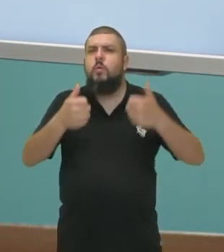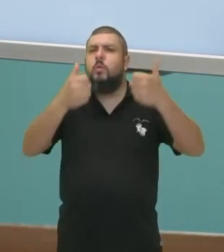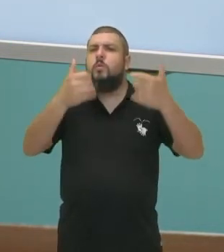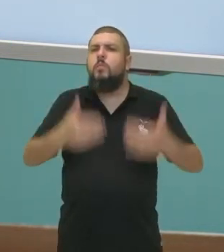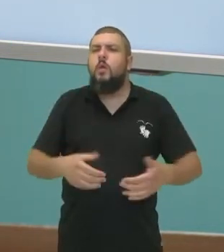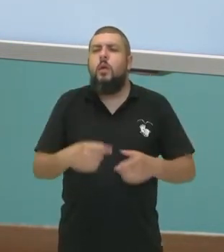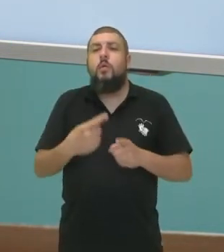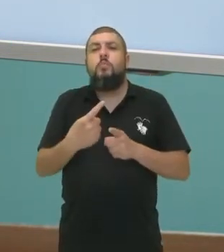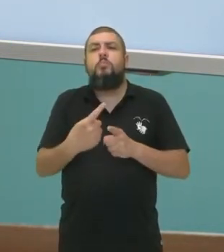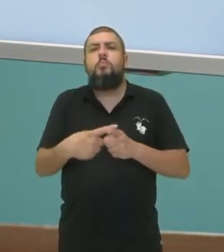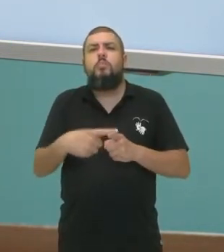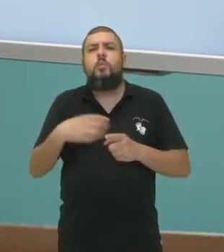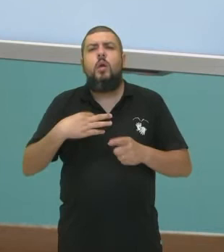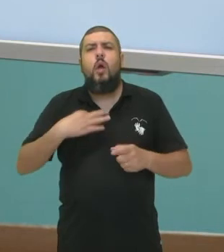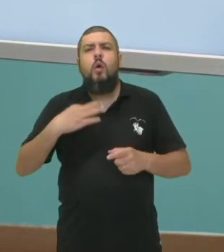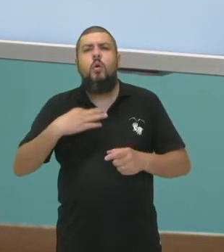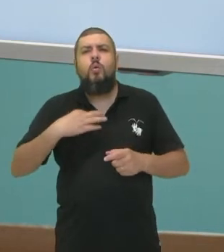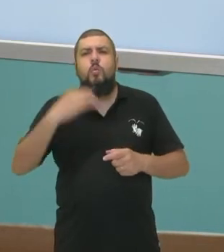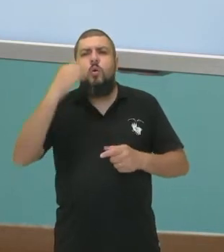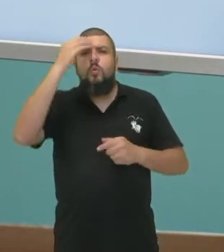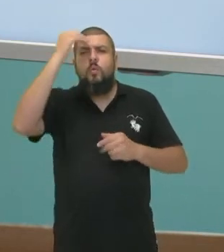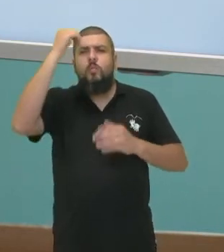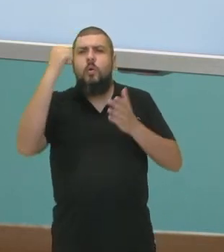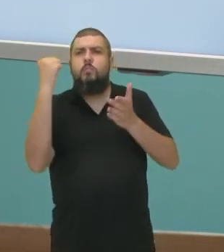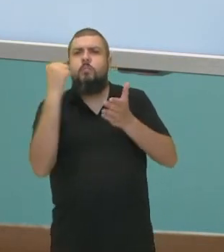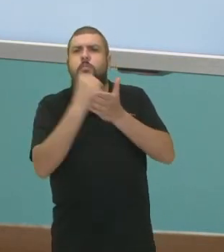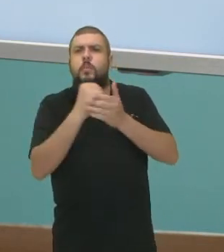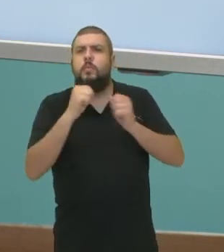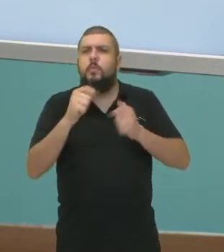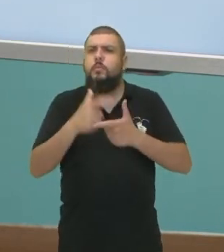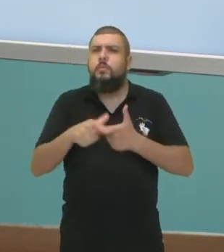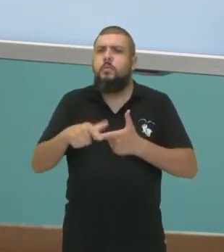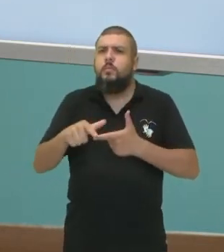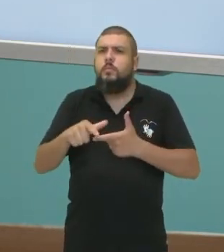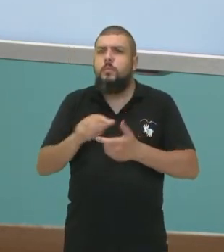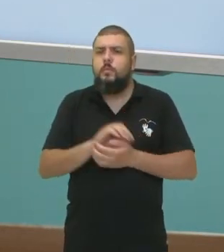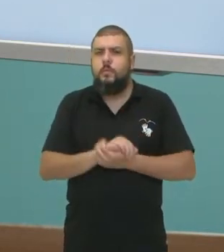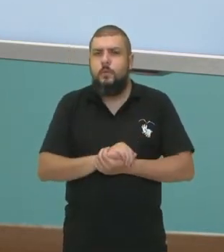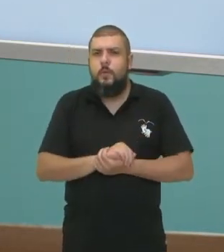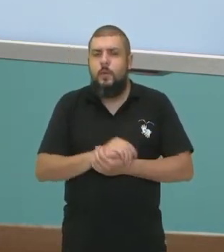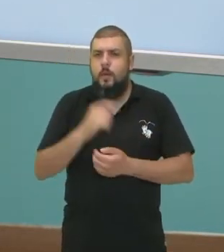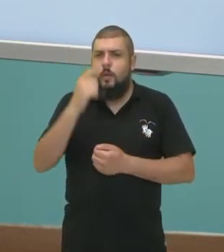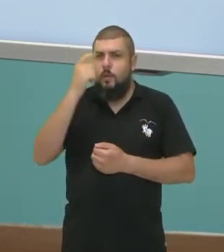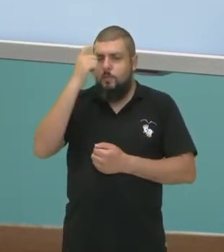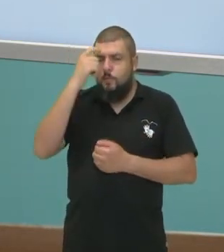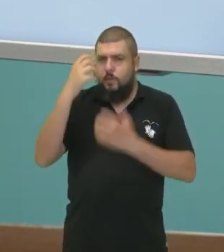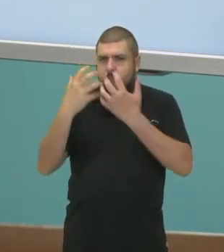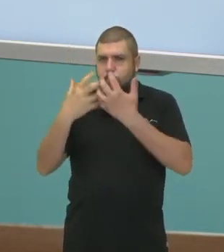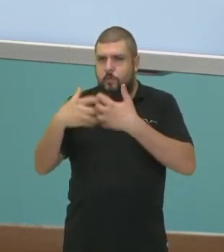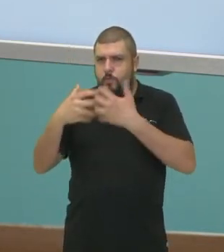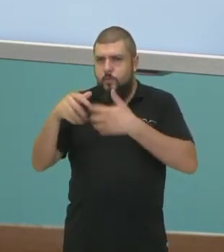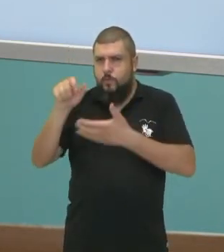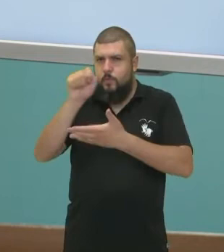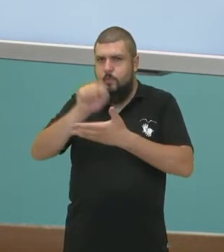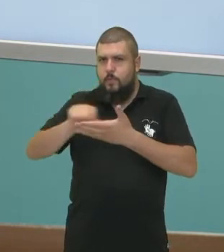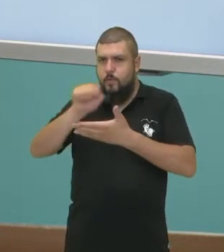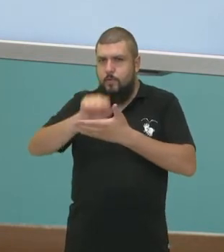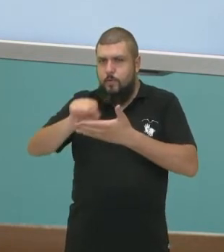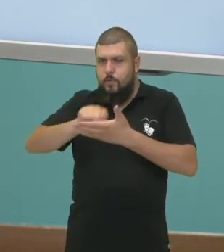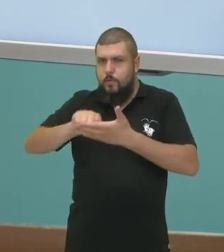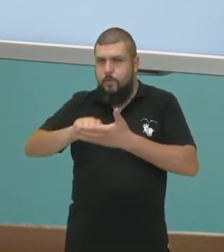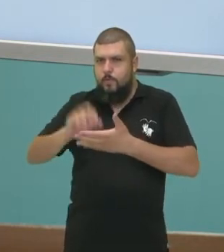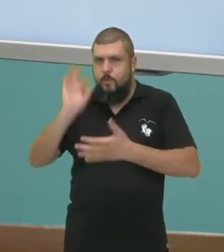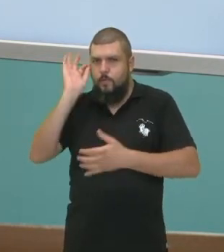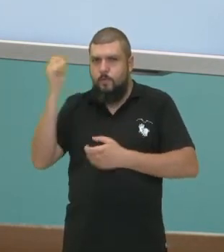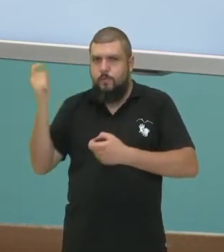o interesse da roupa de marca ela pode ser considerado um problema. Pensem, reflitam, escrevam aí, caprichem e a gente